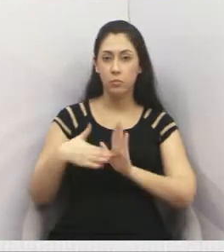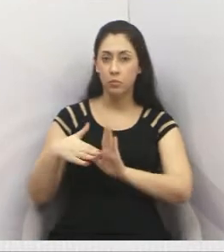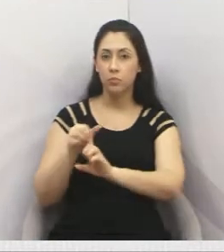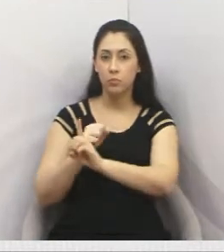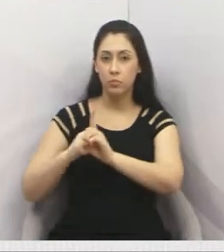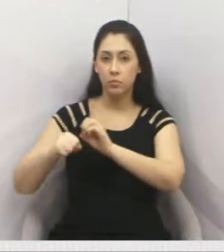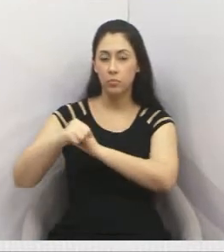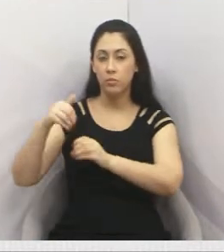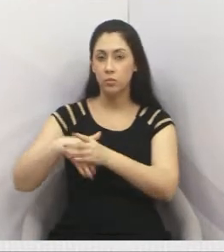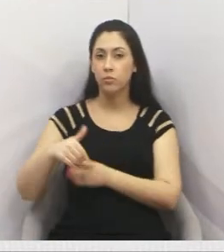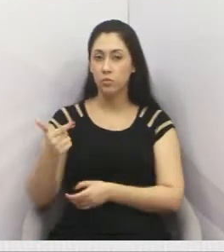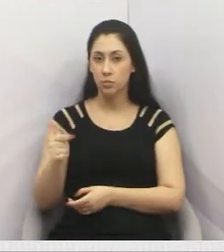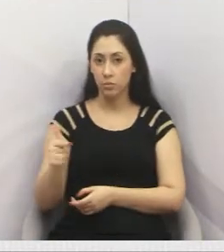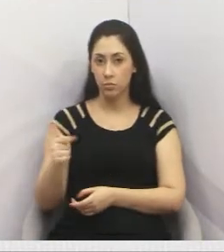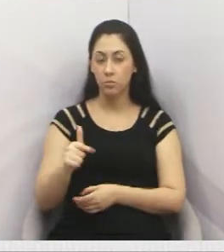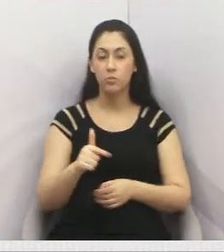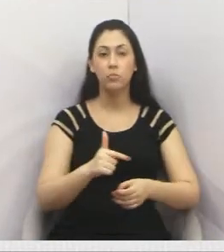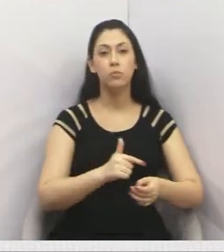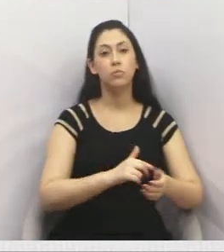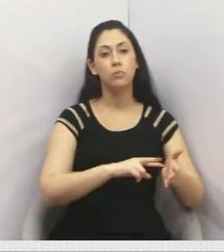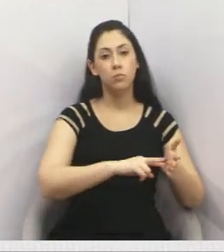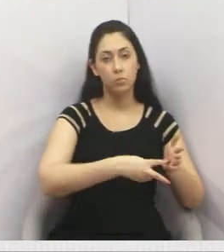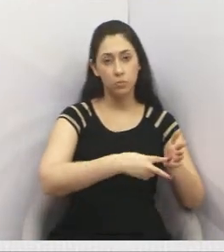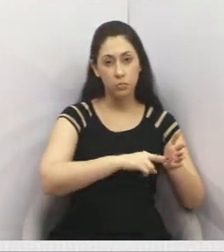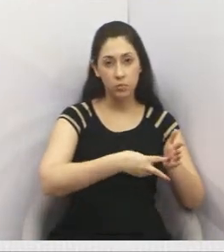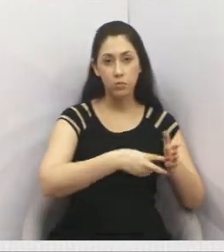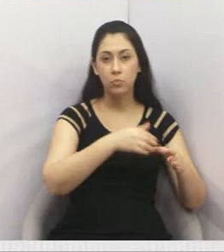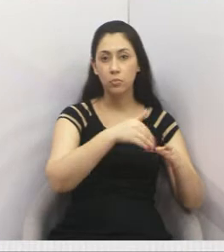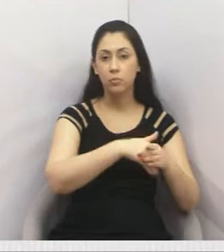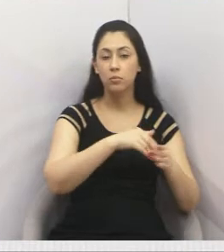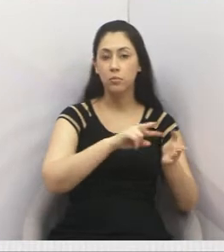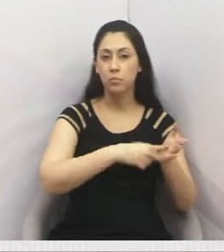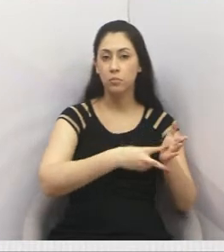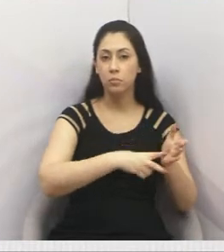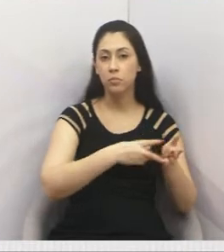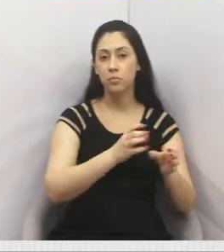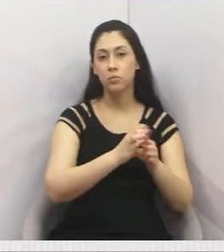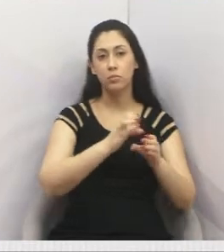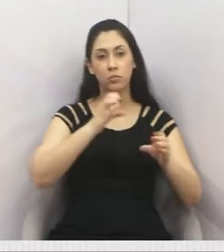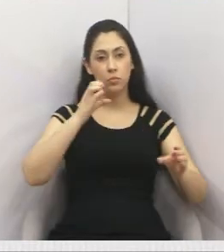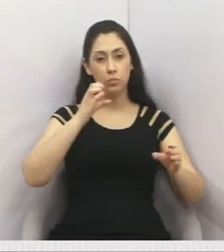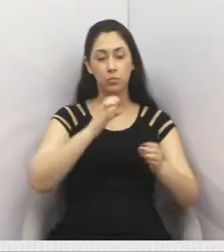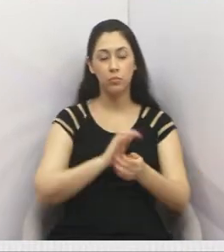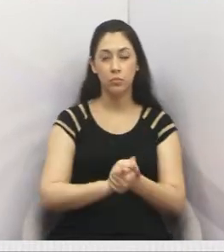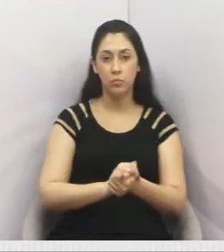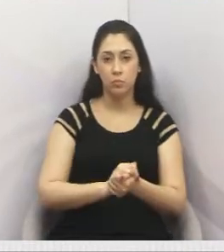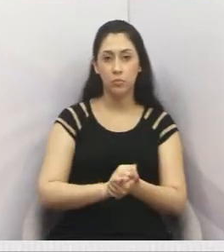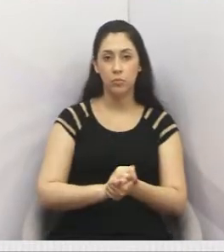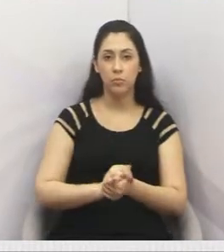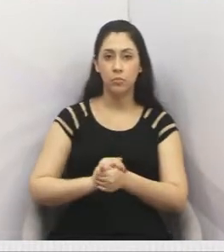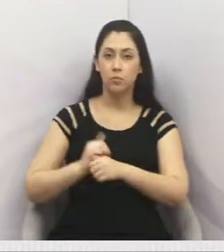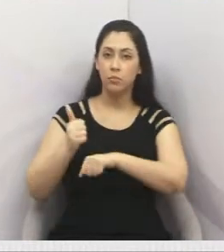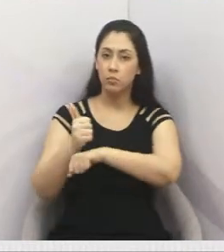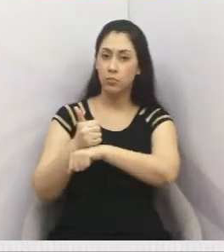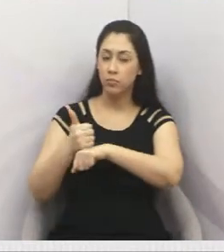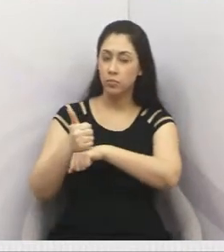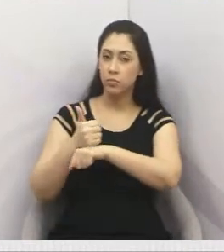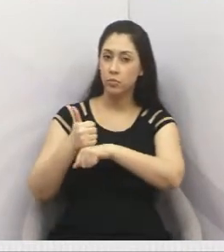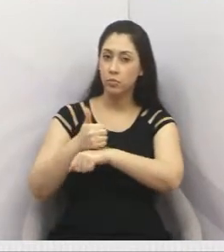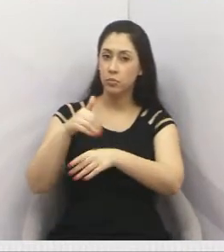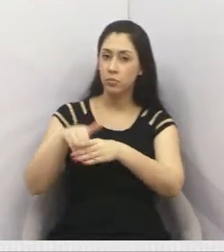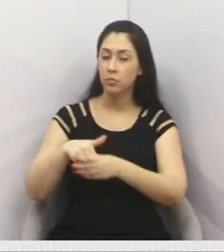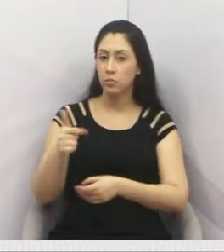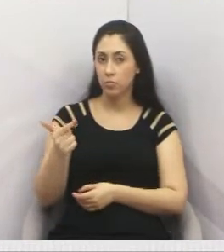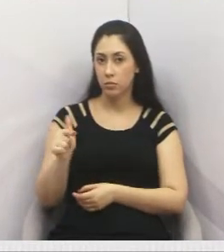Movimentos populares em branco, entidades de classe sindical em Sindicato dos Engenheiros do Estado de São Paulo, empresas ou entidades profissionais